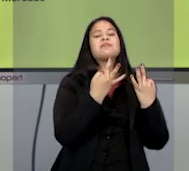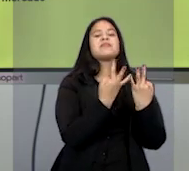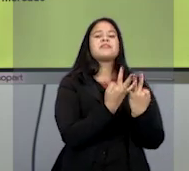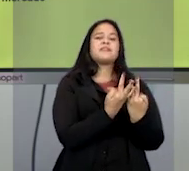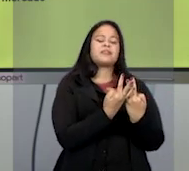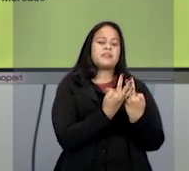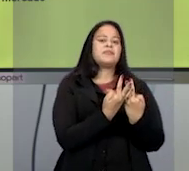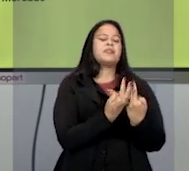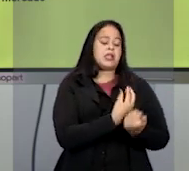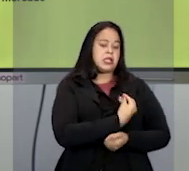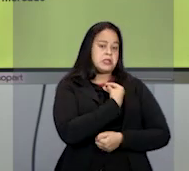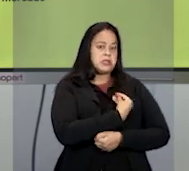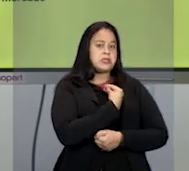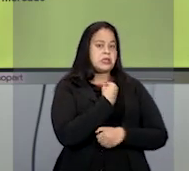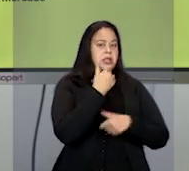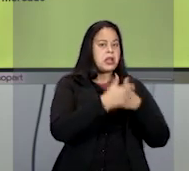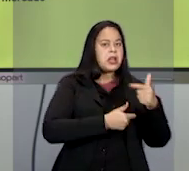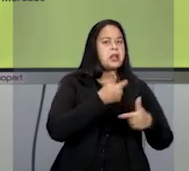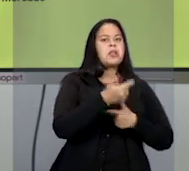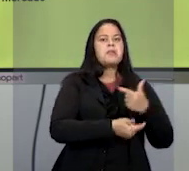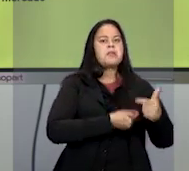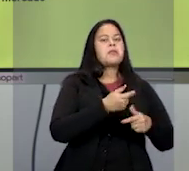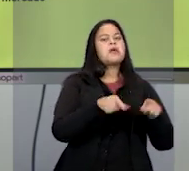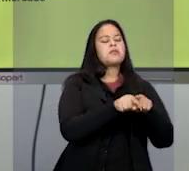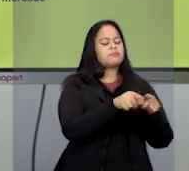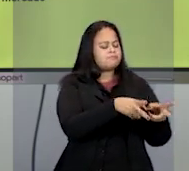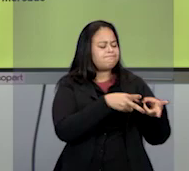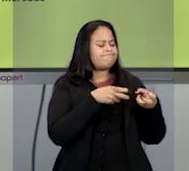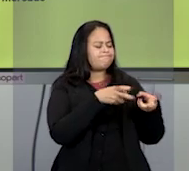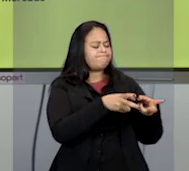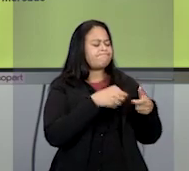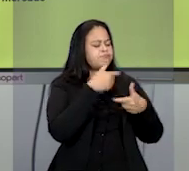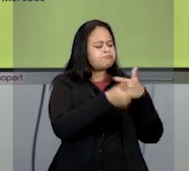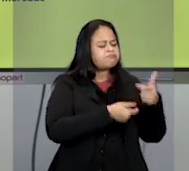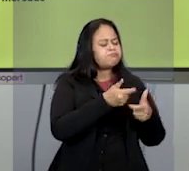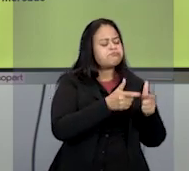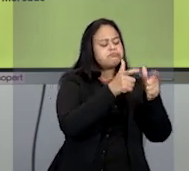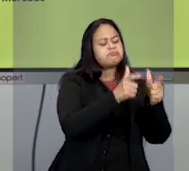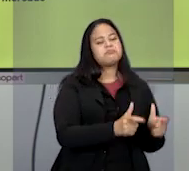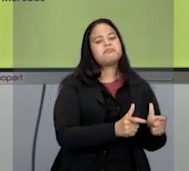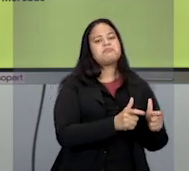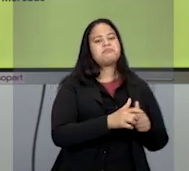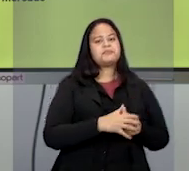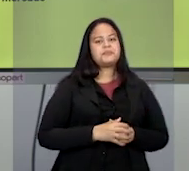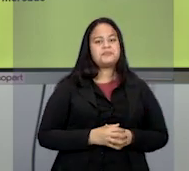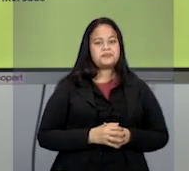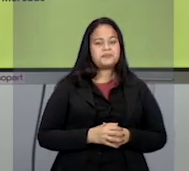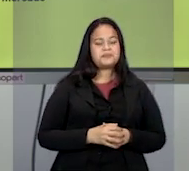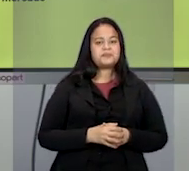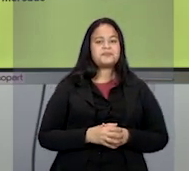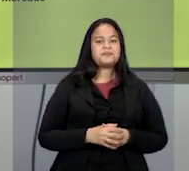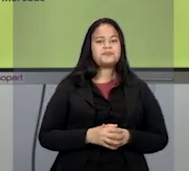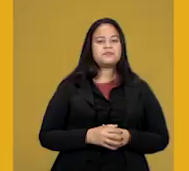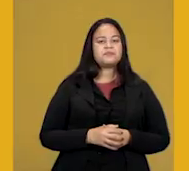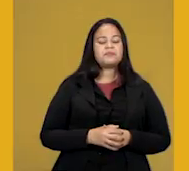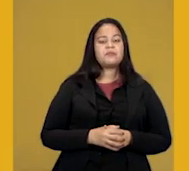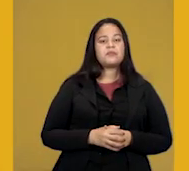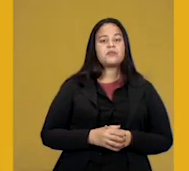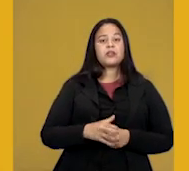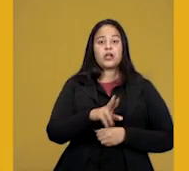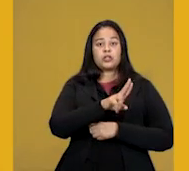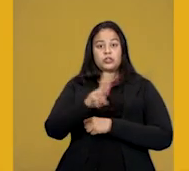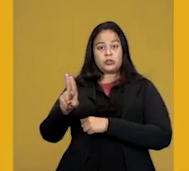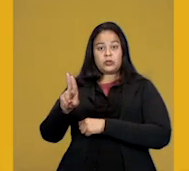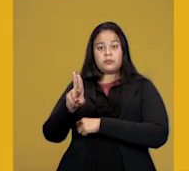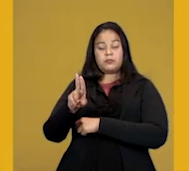de subsistência, então ela visa aquela produção mais local, perfeito? Já a chamada, o